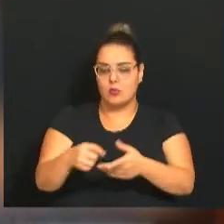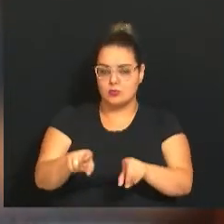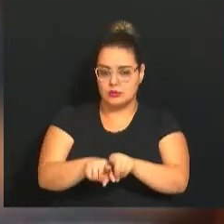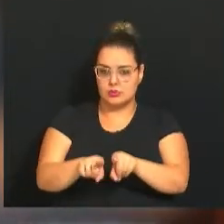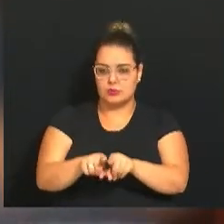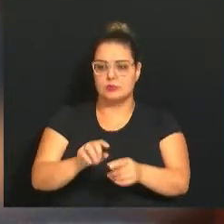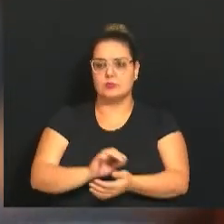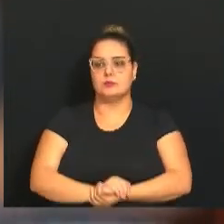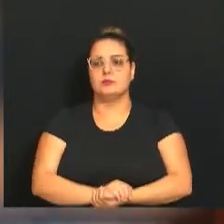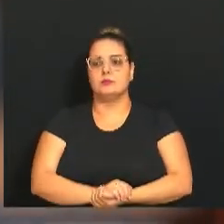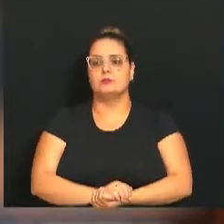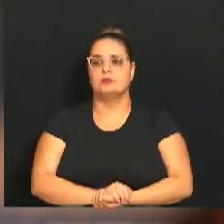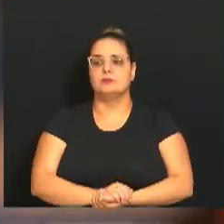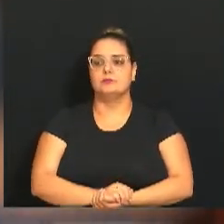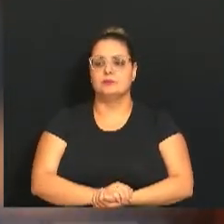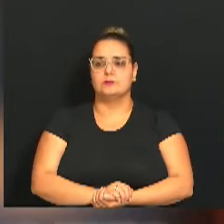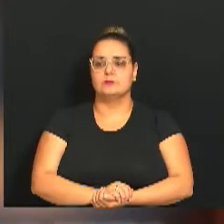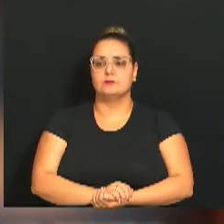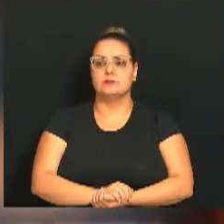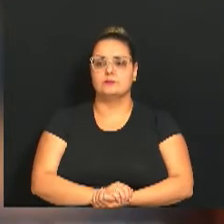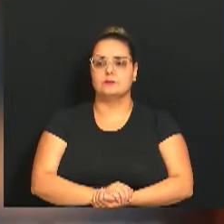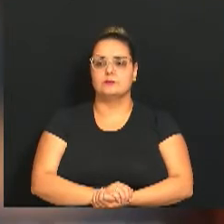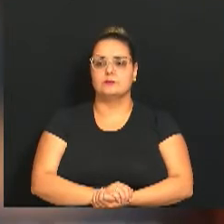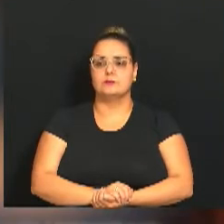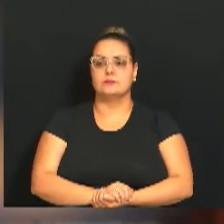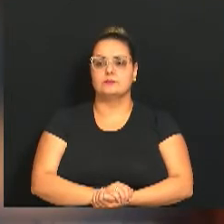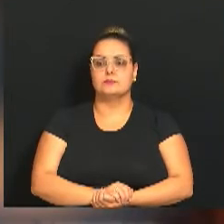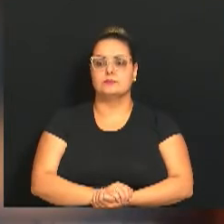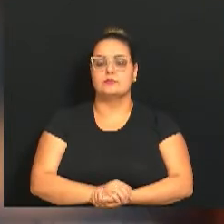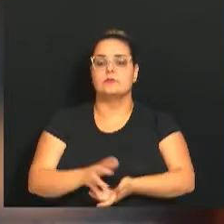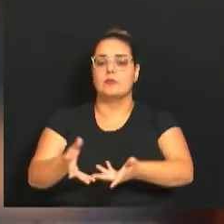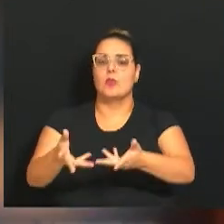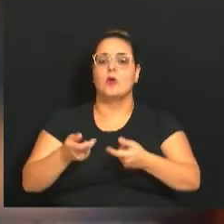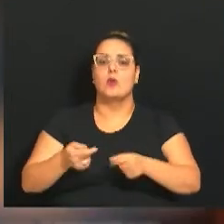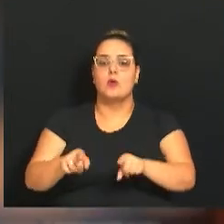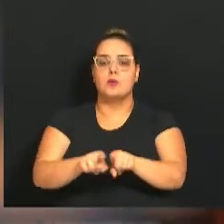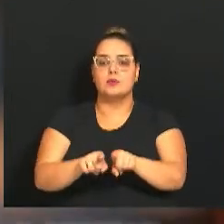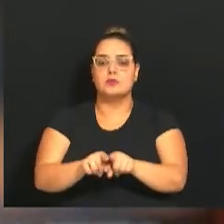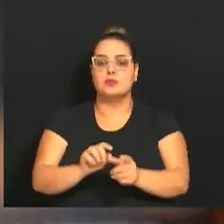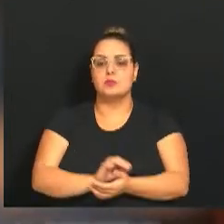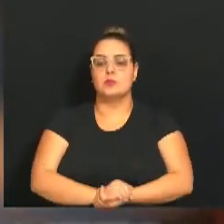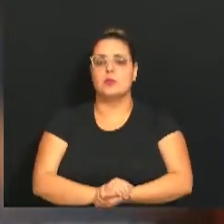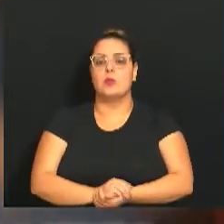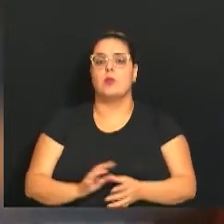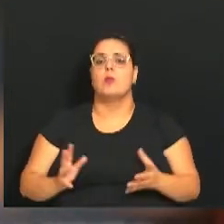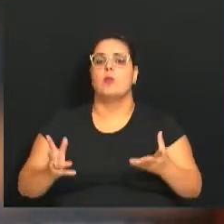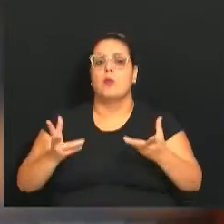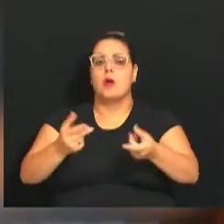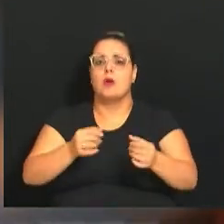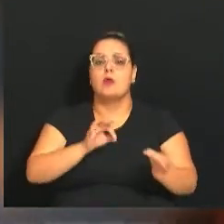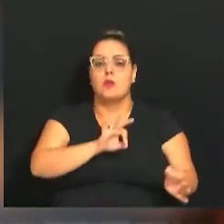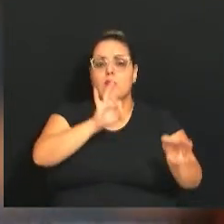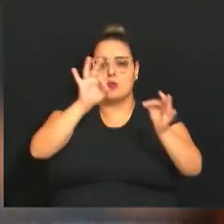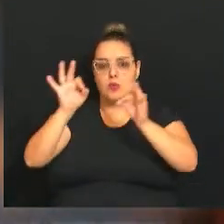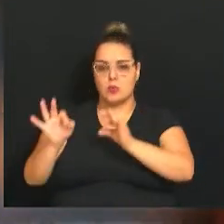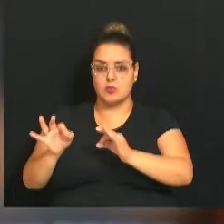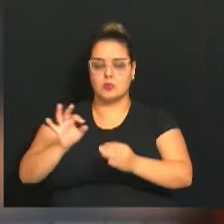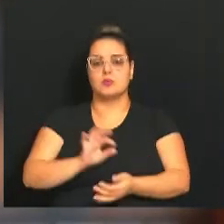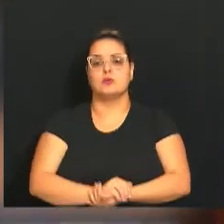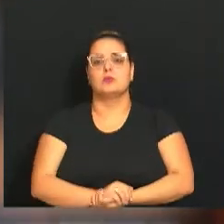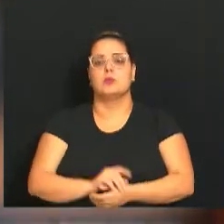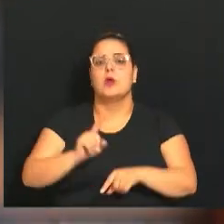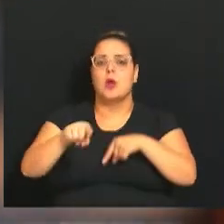Quero deixar aqui um convite também para todos que nos assistem, que a